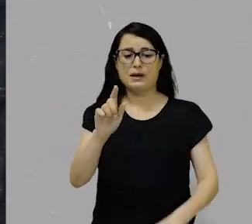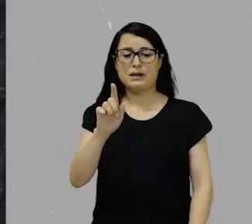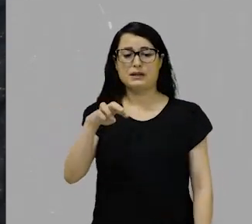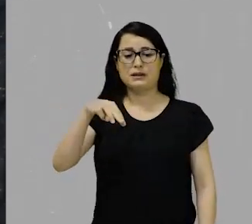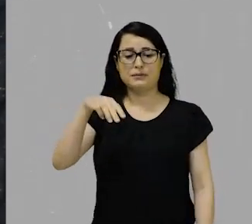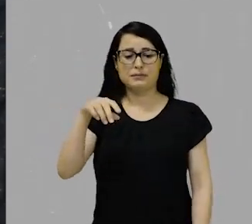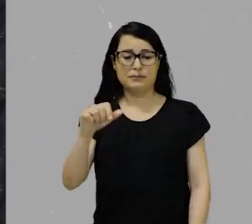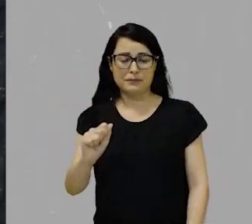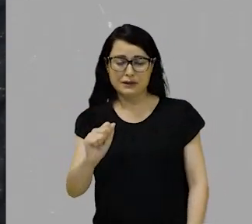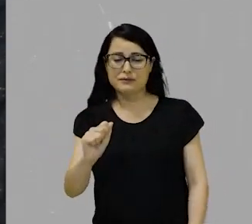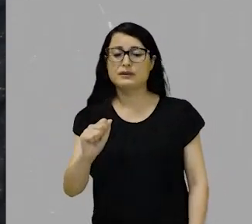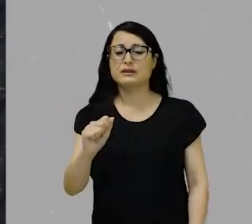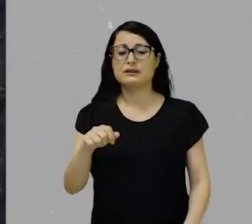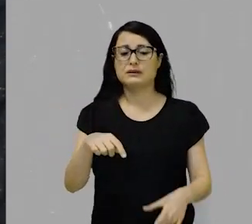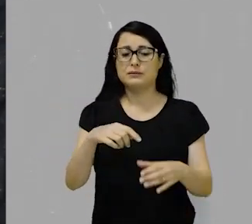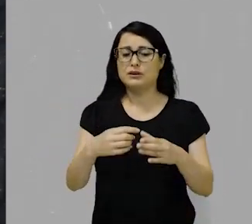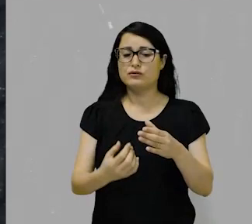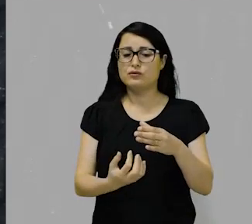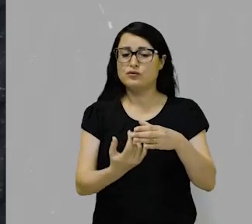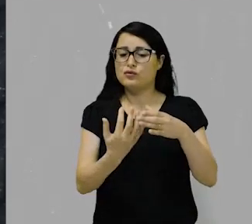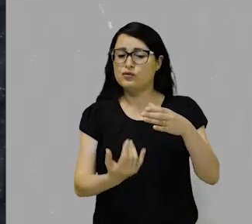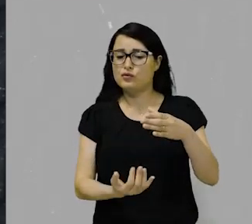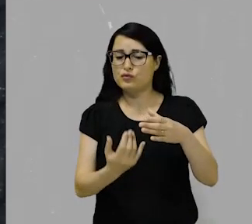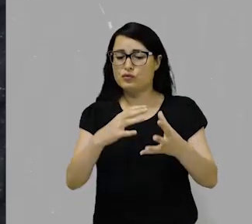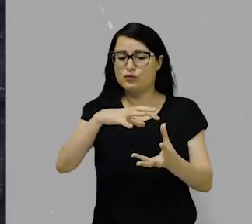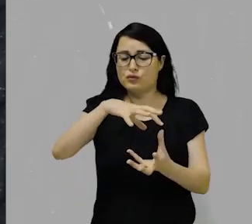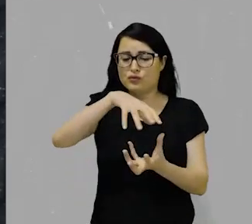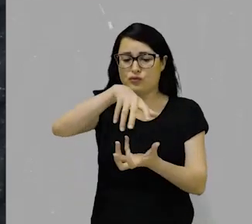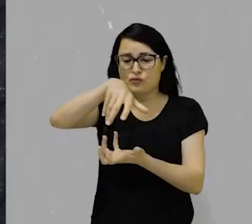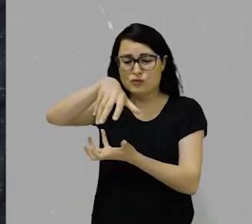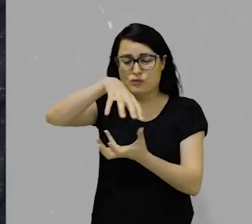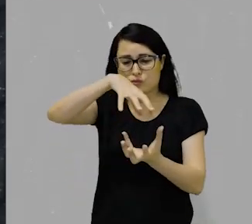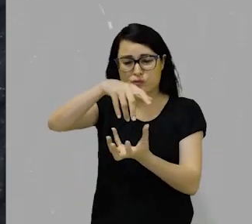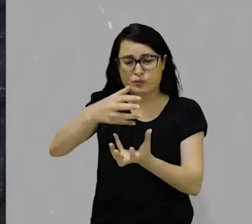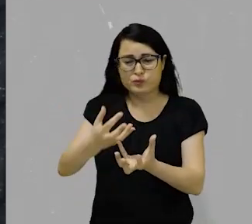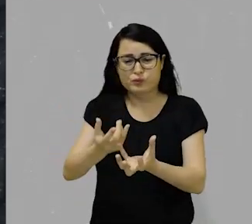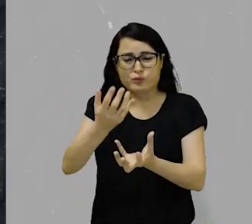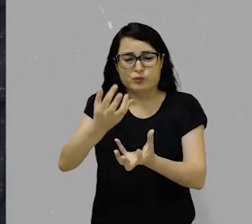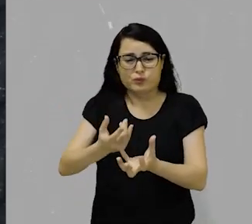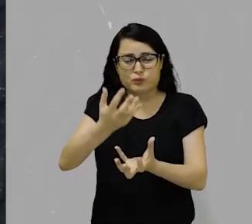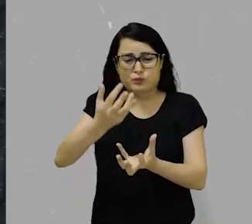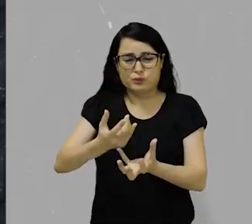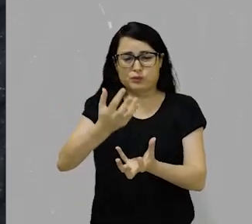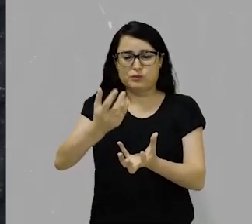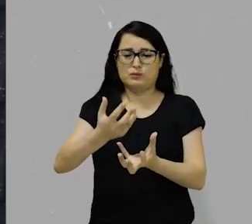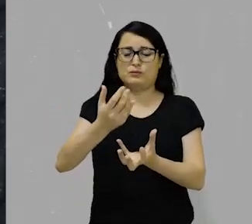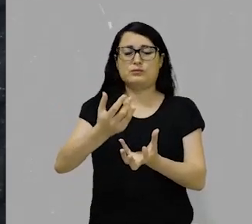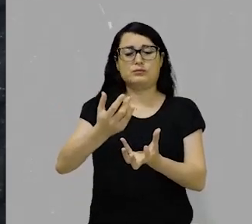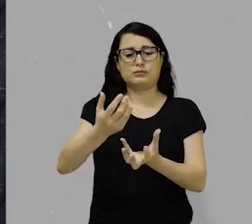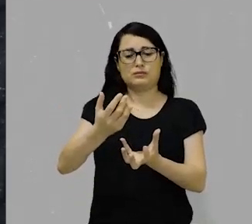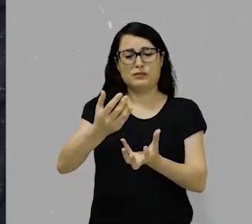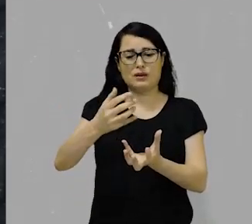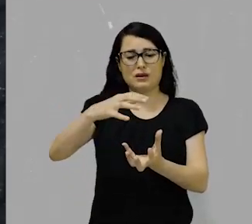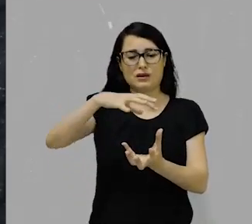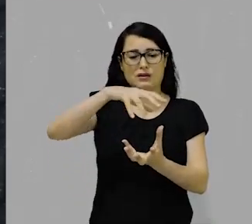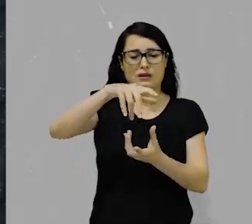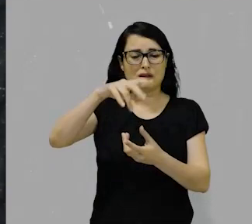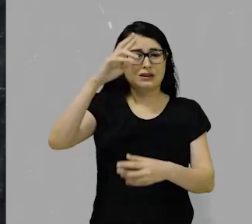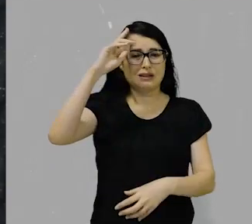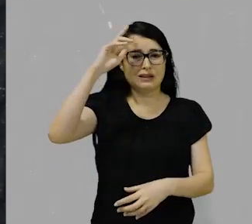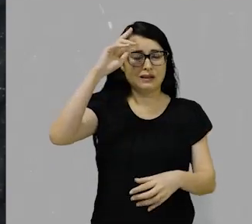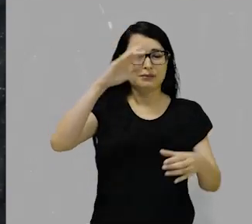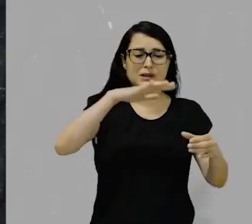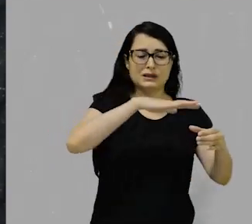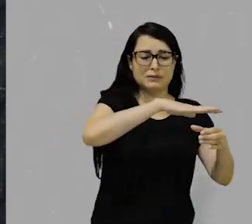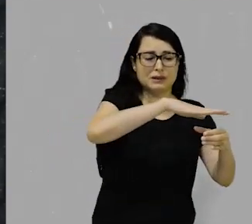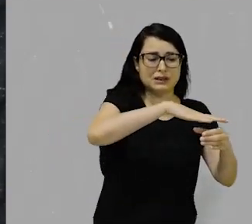ó, aquecendo ali a água, né? Portanto, a superfície terrestre não é uma placa imóvel. Olha a tampa da panela, galera,